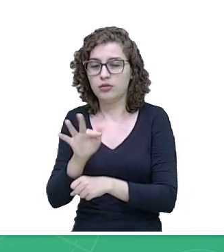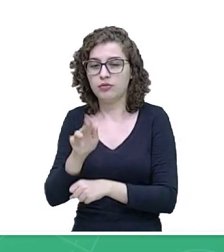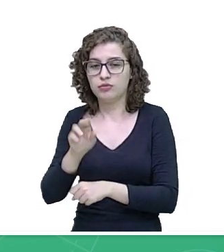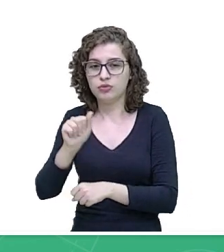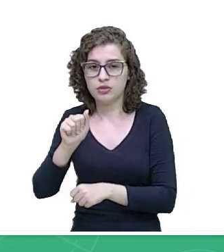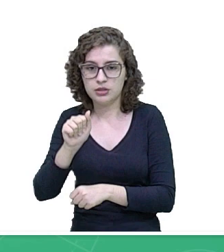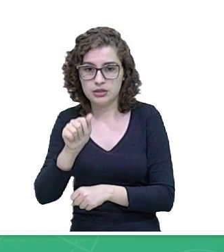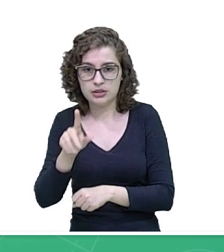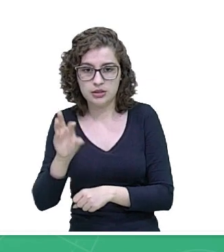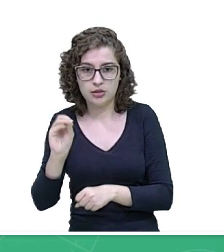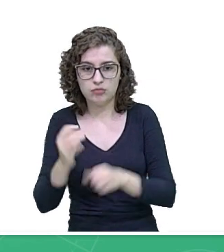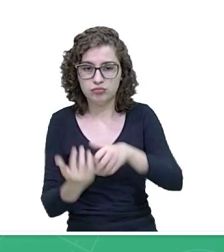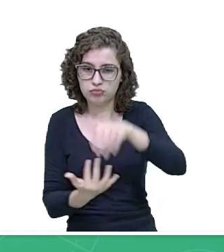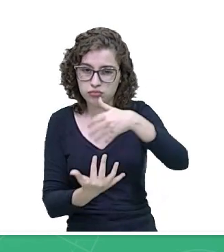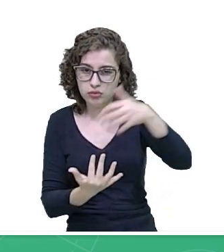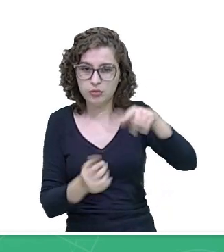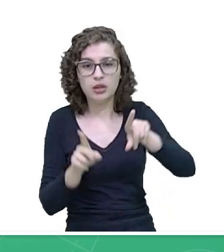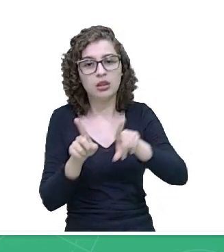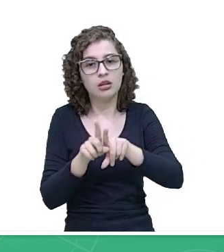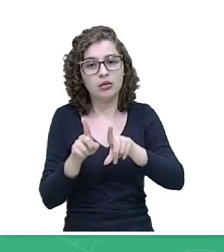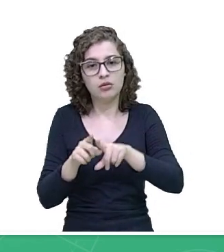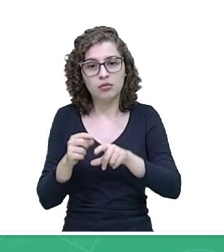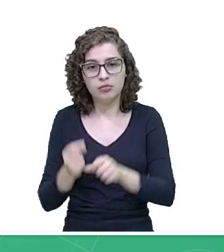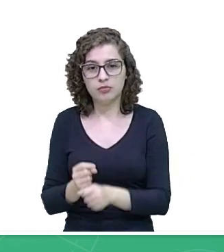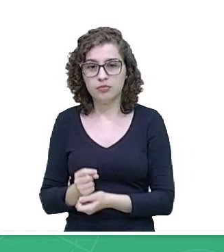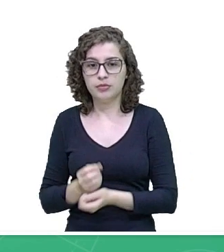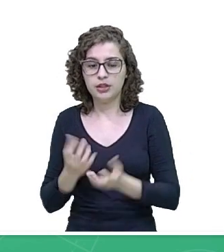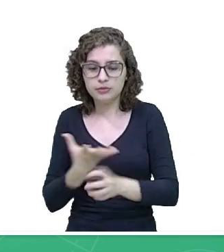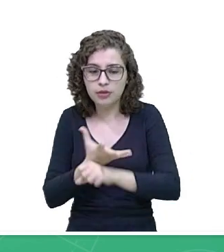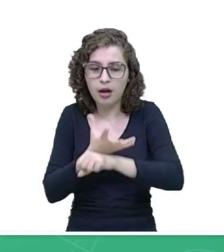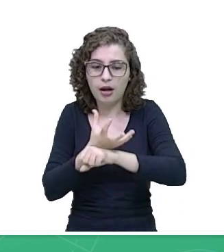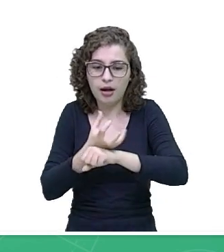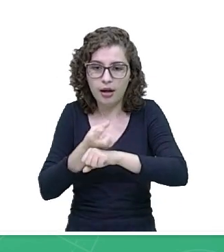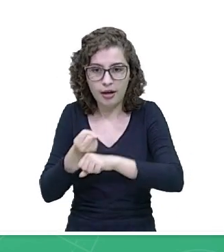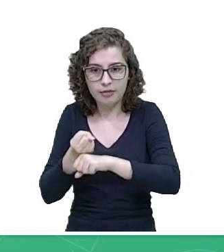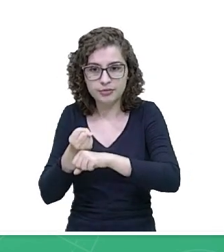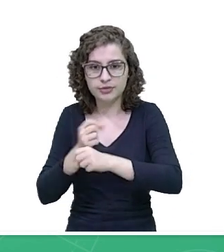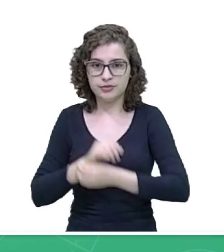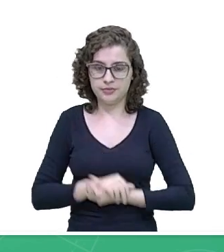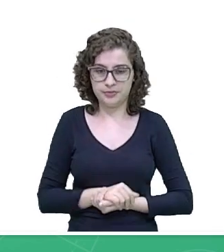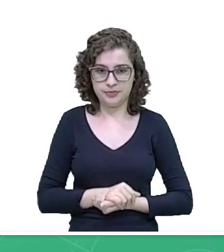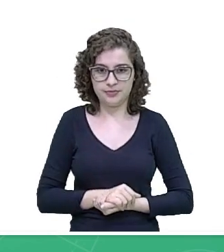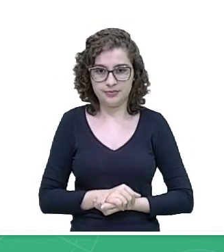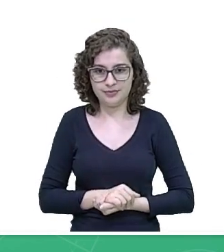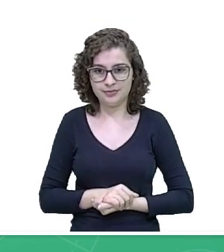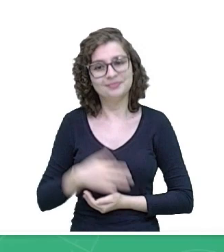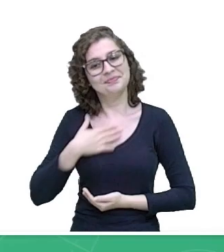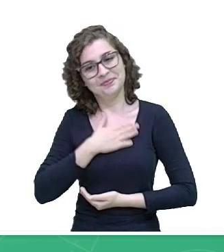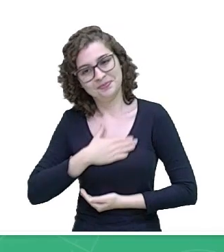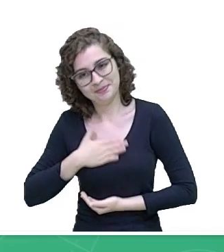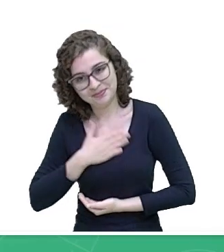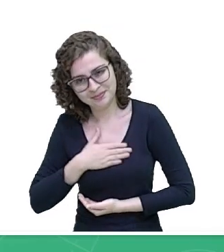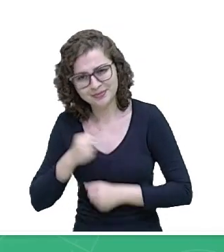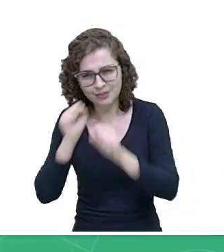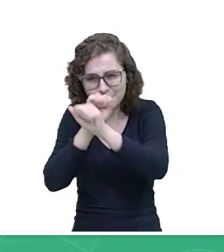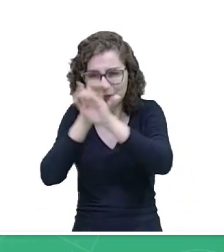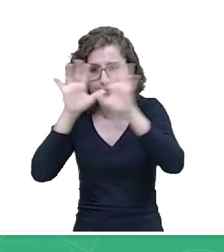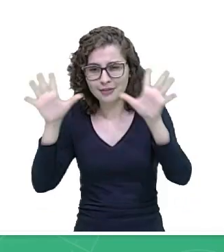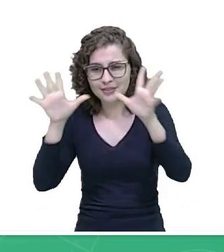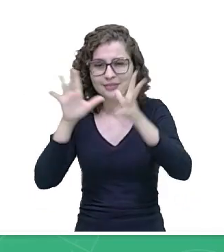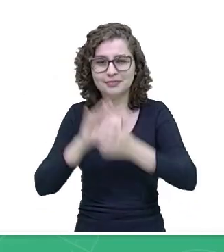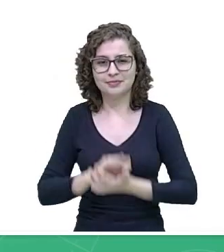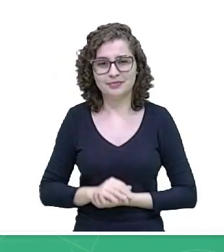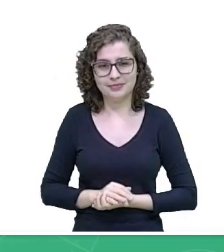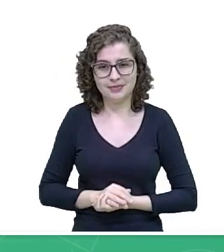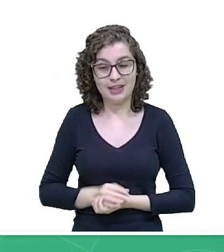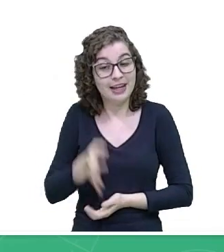são processos endotérmicos. São processos que absorvem calor do ambiente. Espero que vocês tenham compreendido,